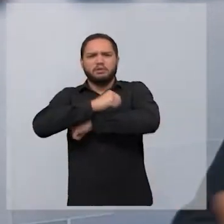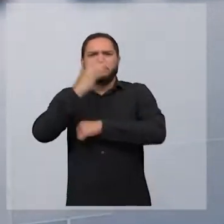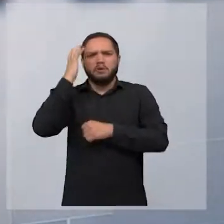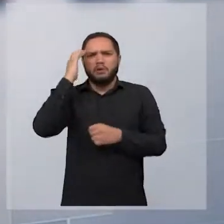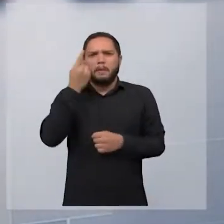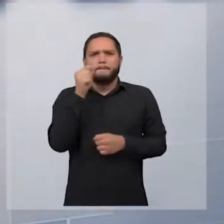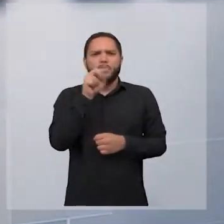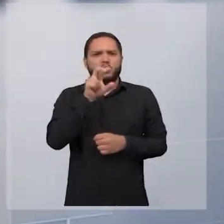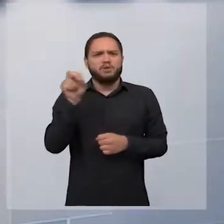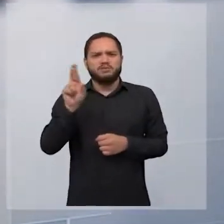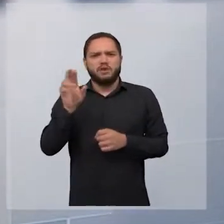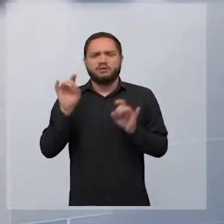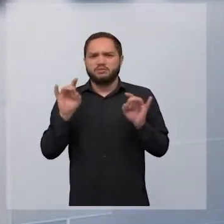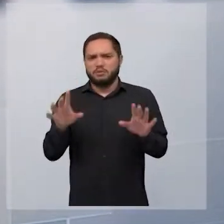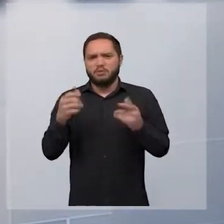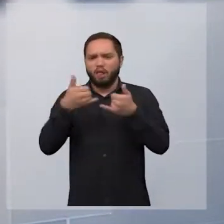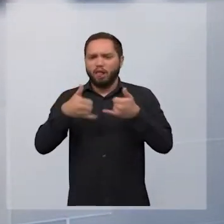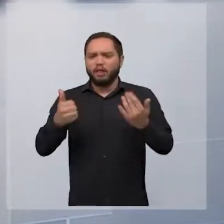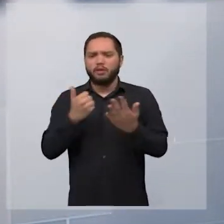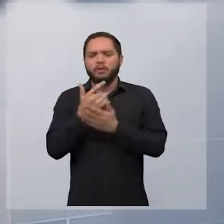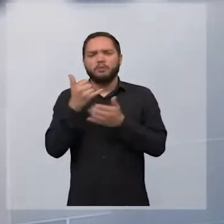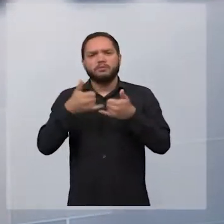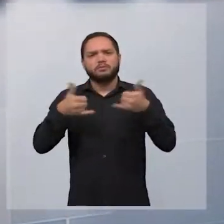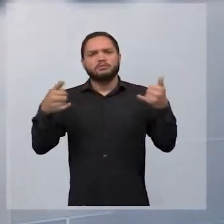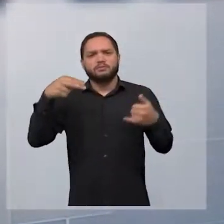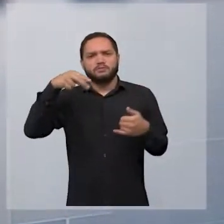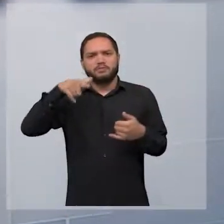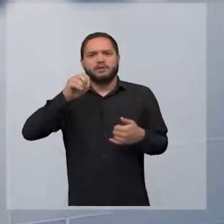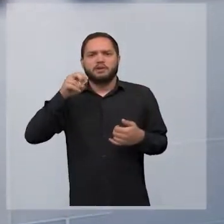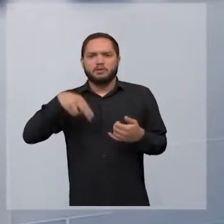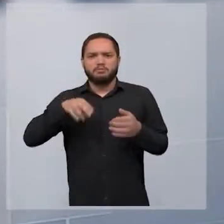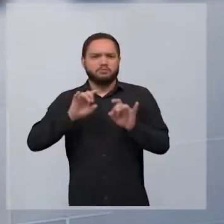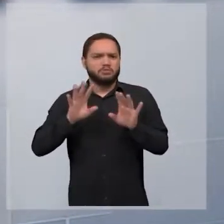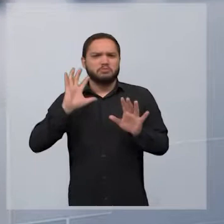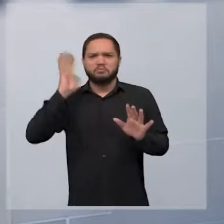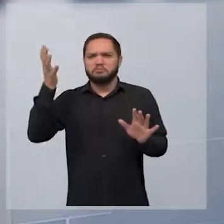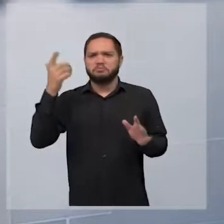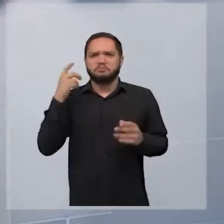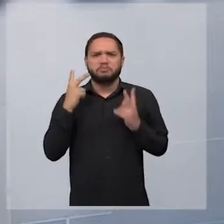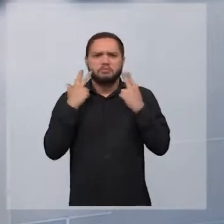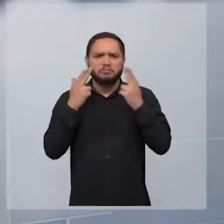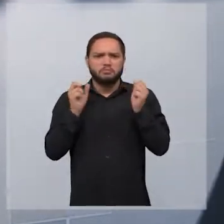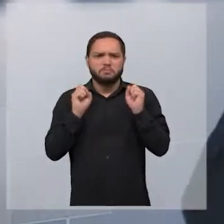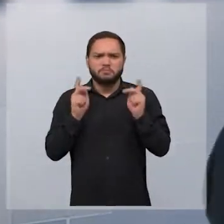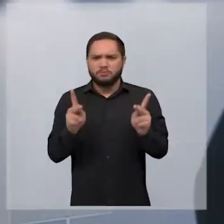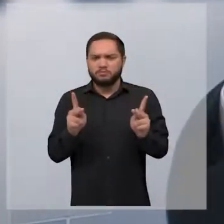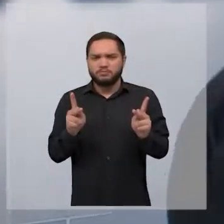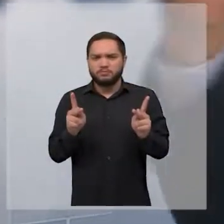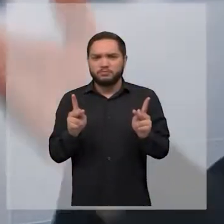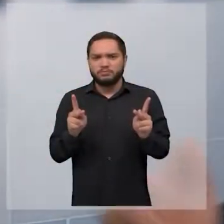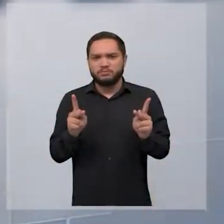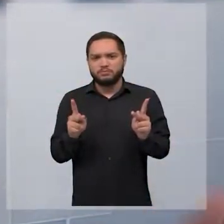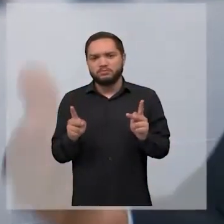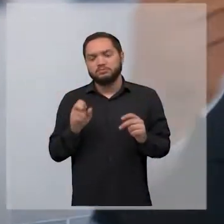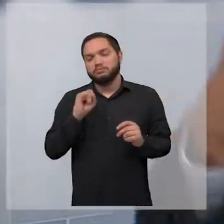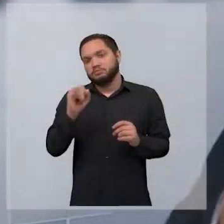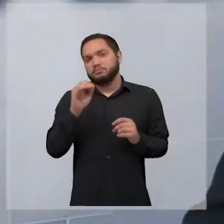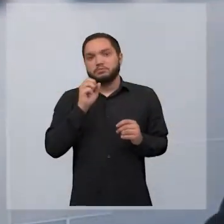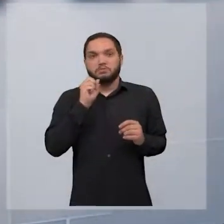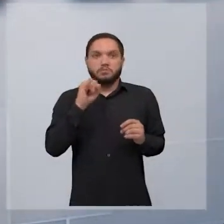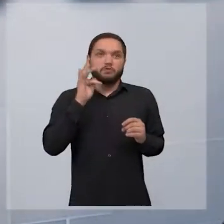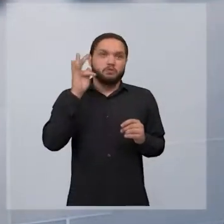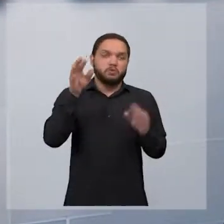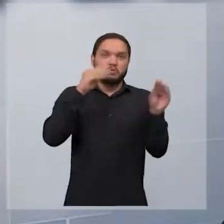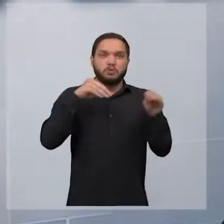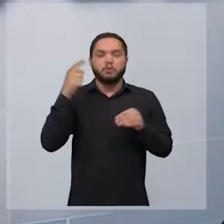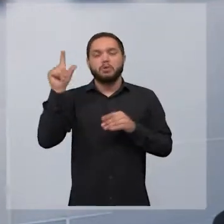com nalho. E resolve. Ou para eu que for morar, até que eu resolva mudar para algo mais caro, melhor, ou se eu